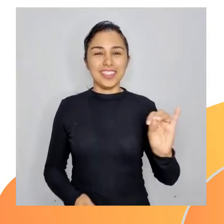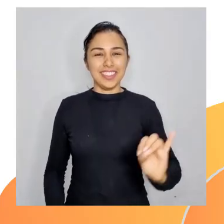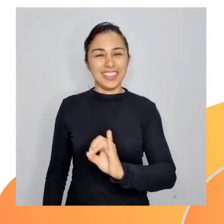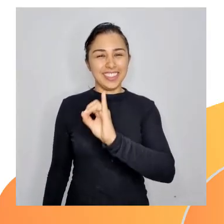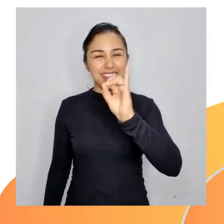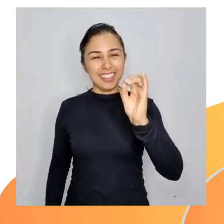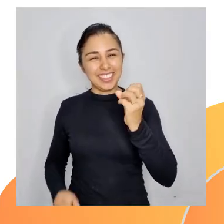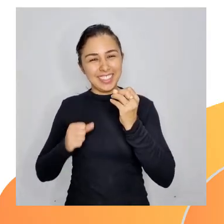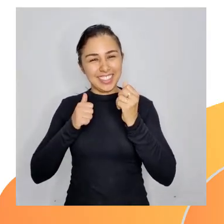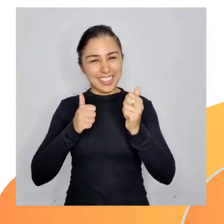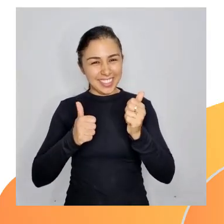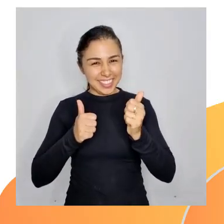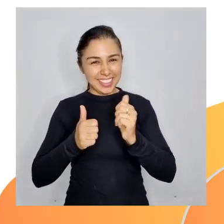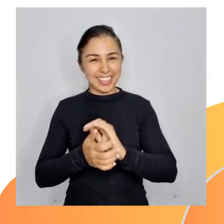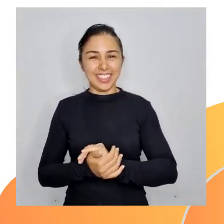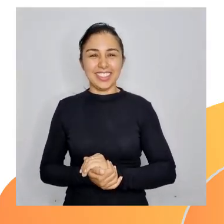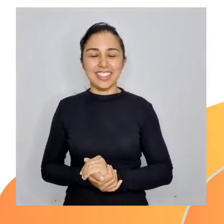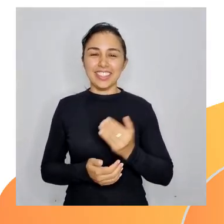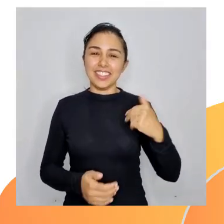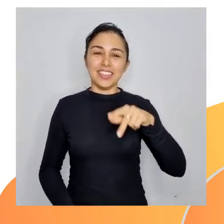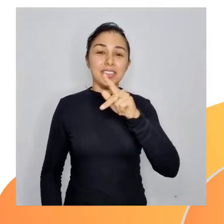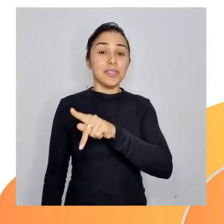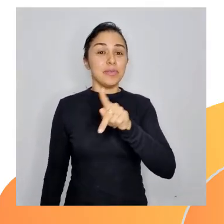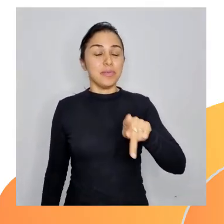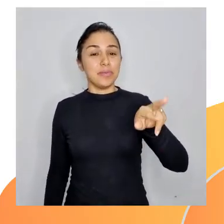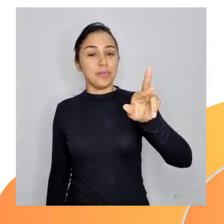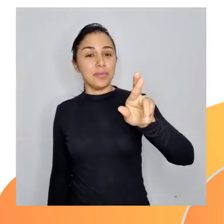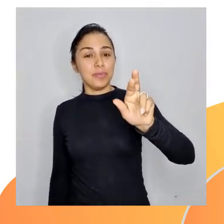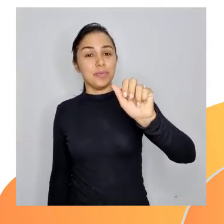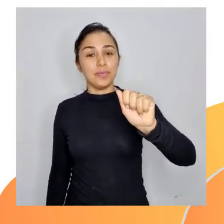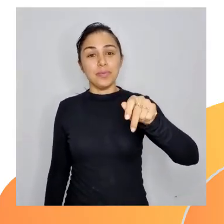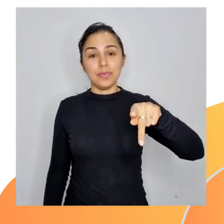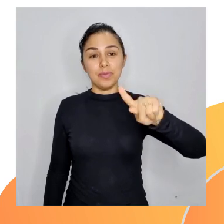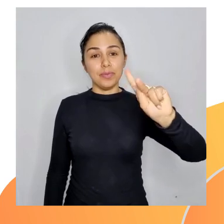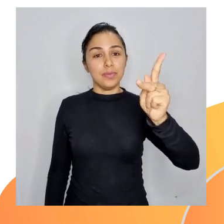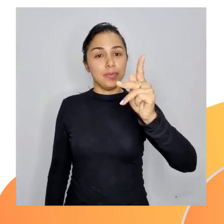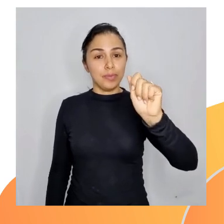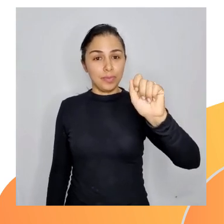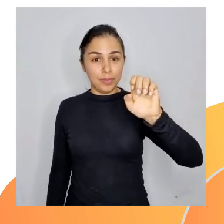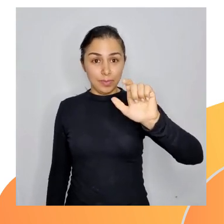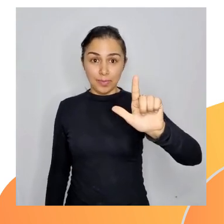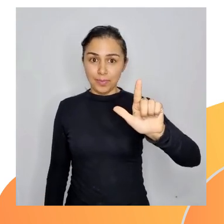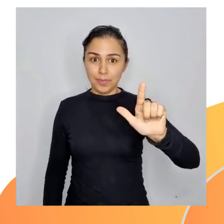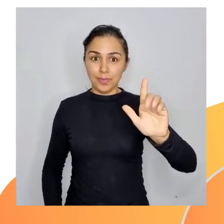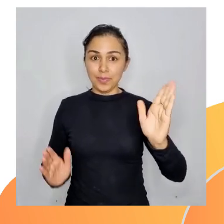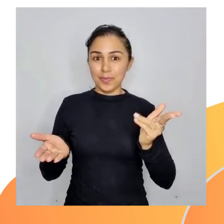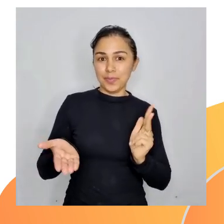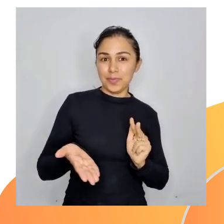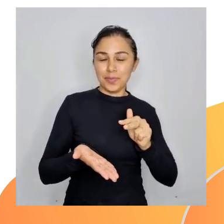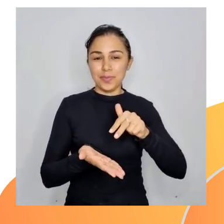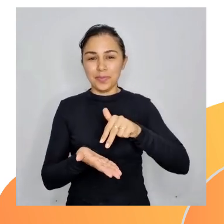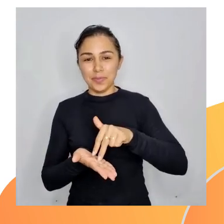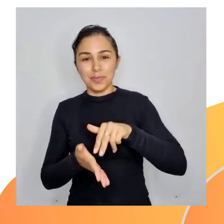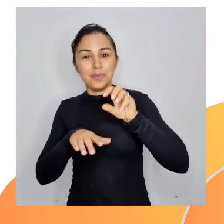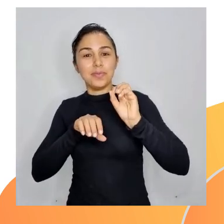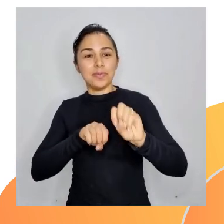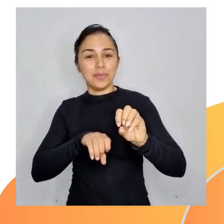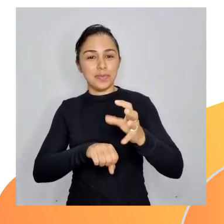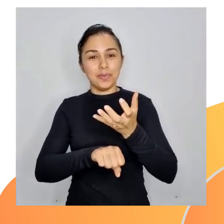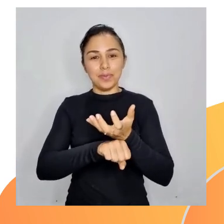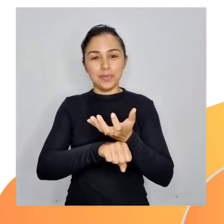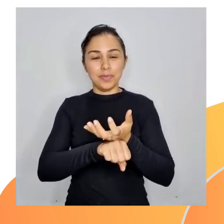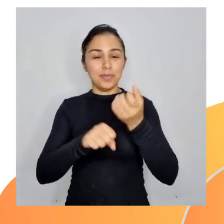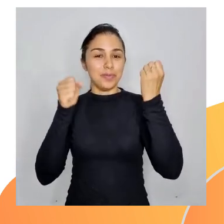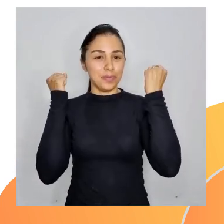Olá pessoal, tudo bem com vocês? Eu sou o professor Rafael Cardoso e estou aqui para trabalhar a disciplina de